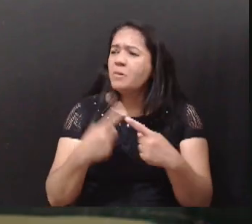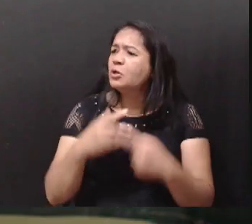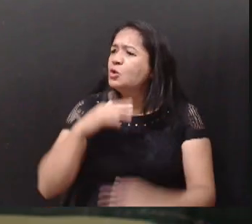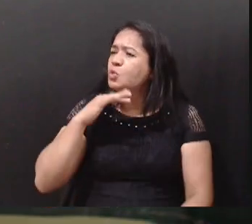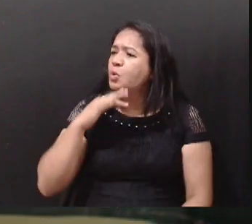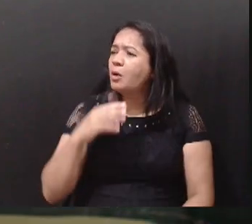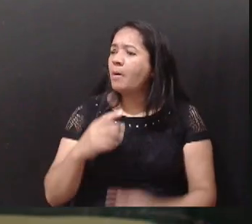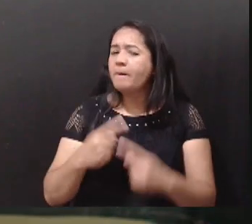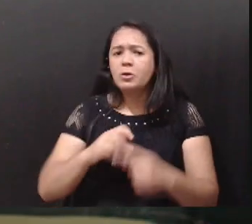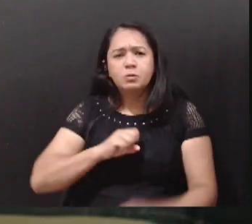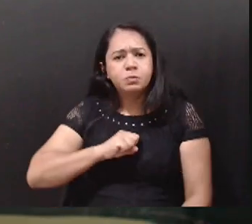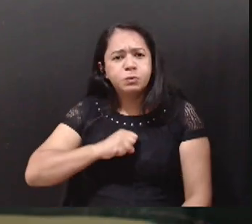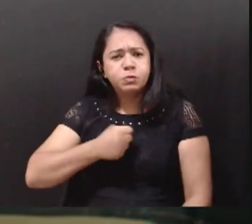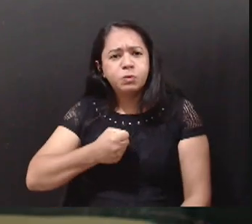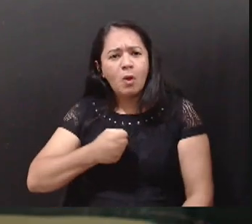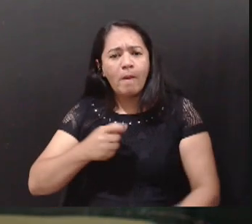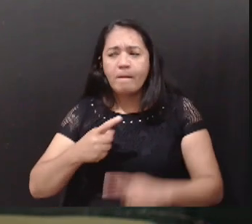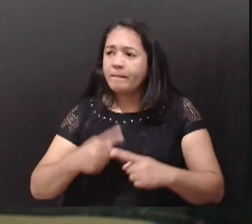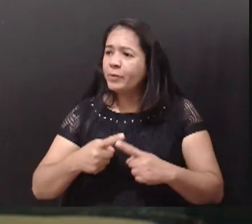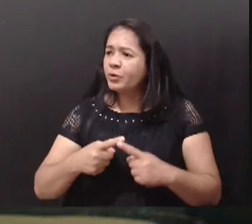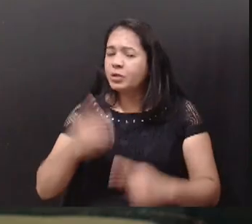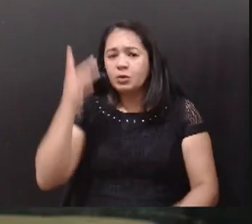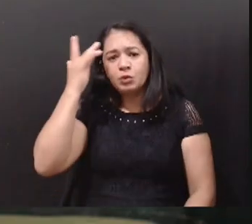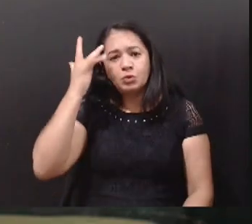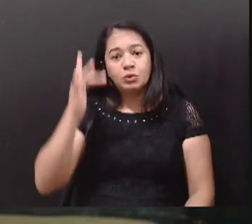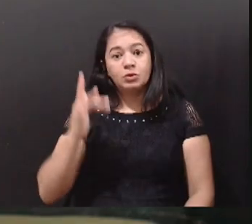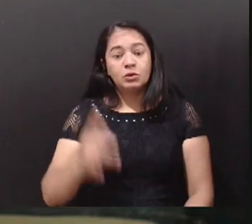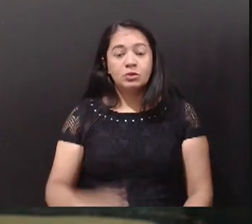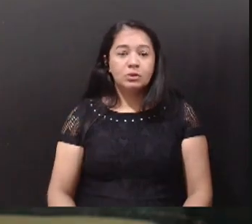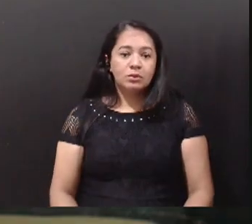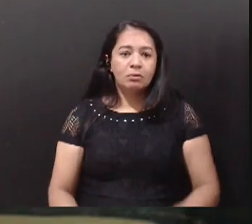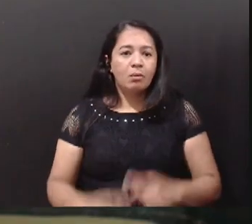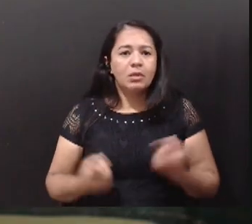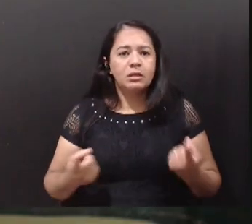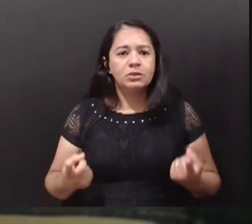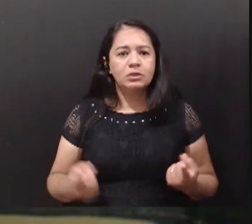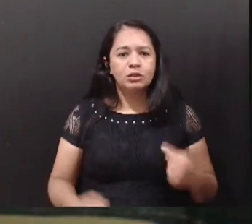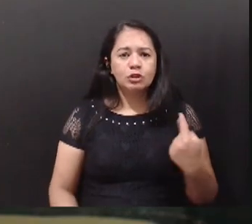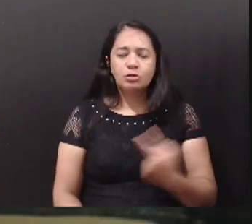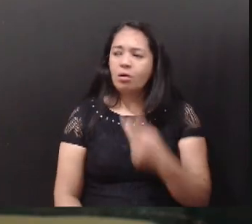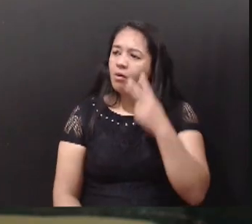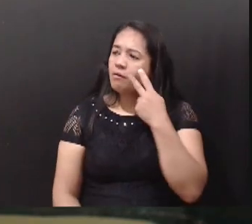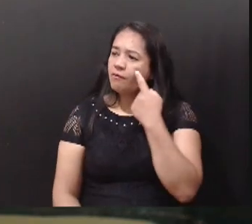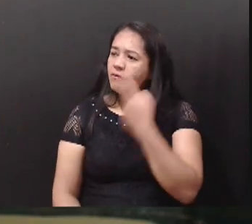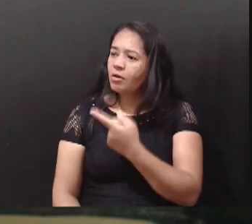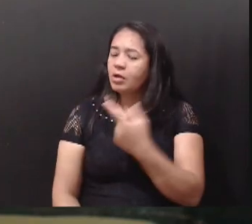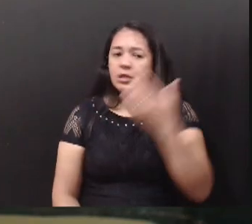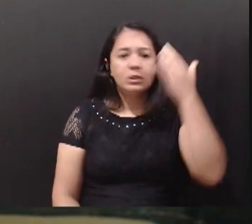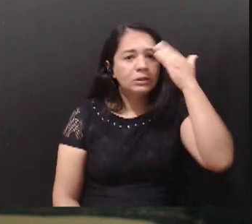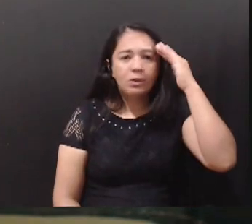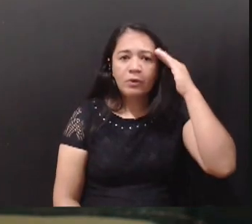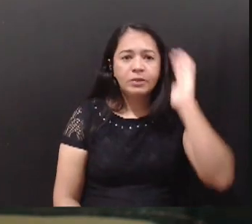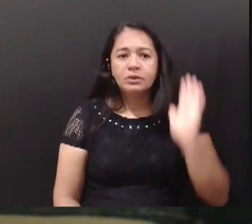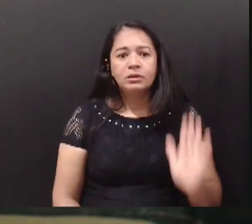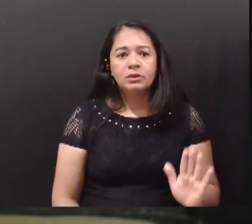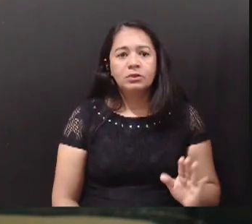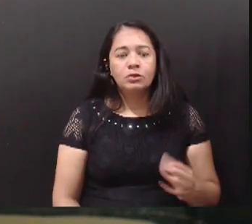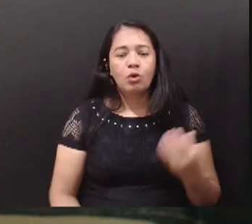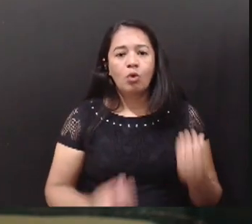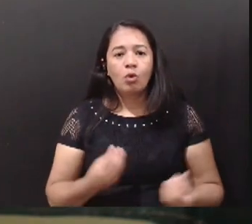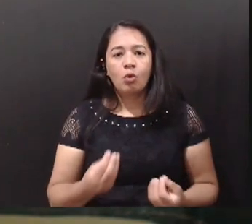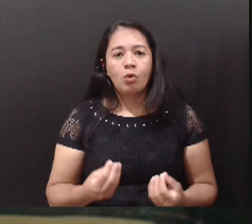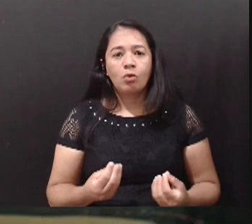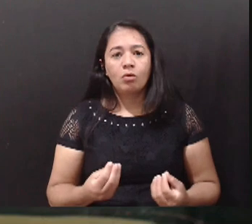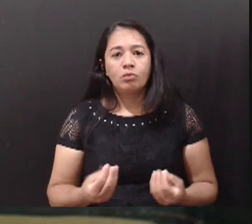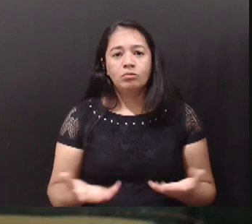no coração, não sei se é isso que se tem, mas quando a gente olha e não entende sobre o psique humano,